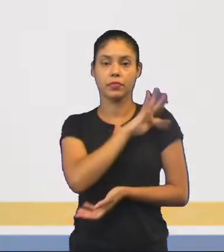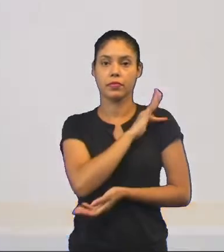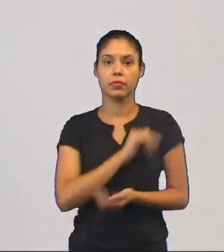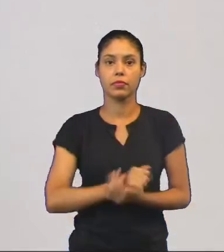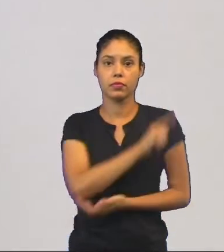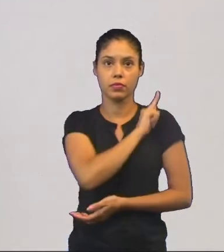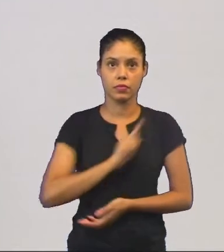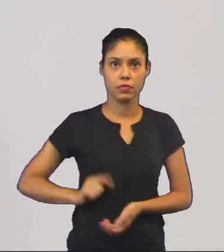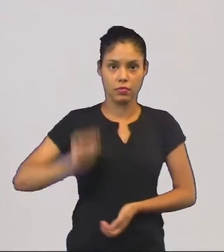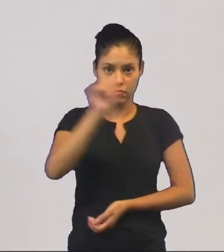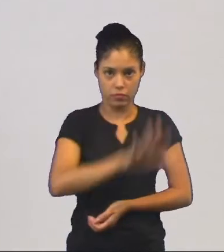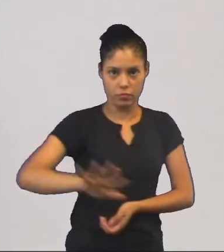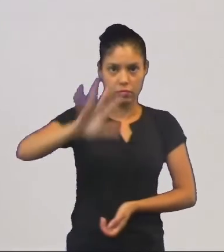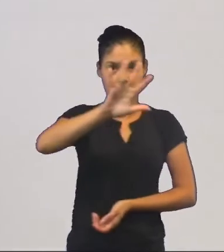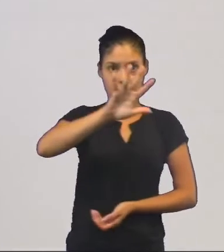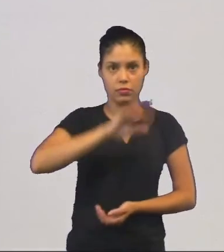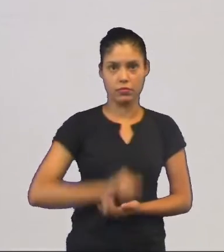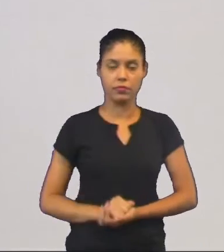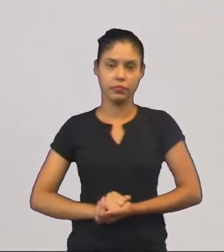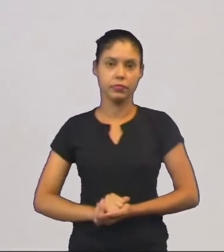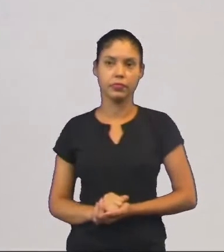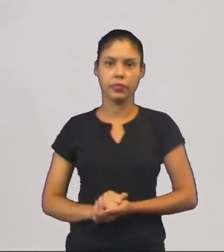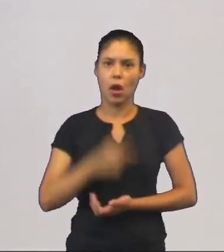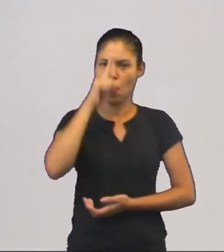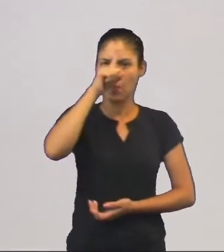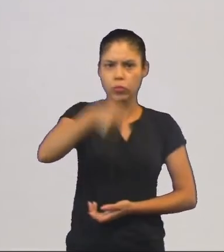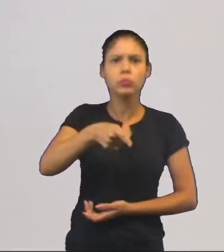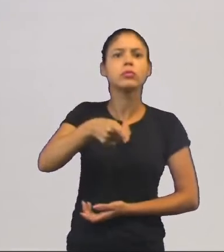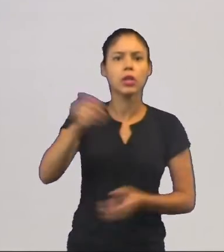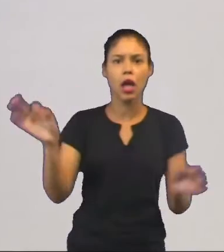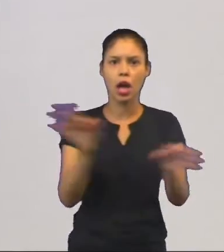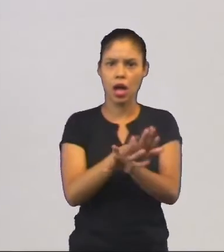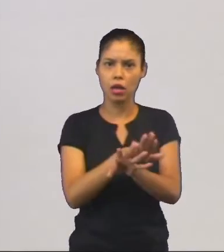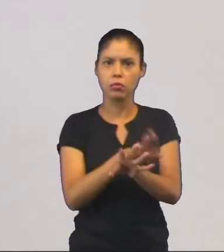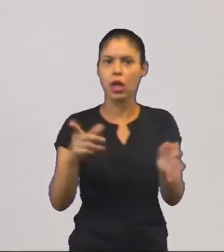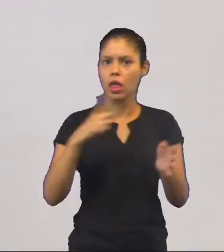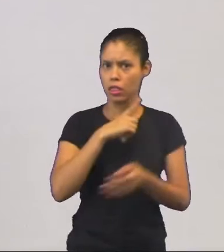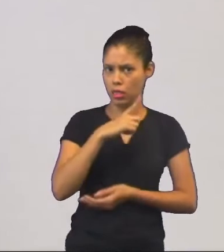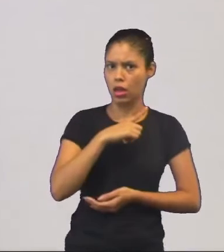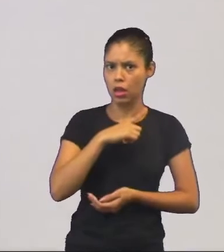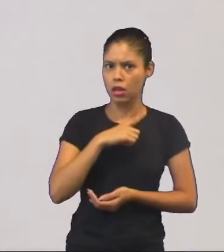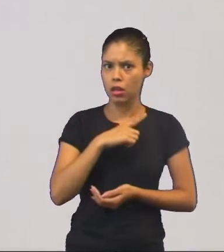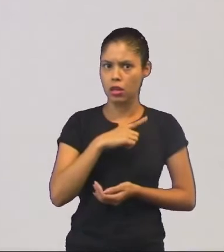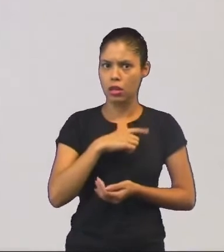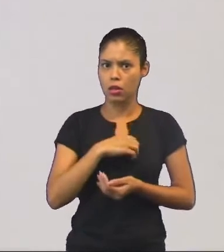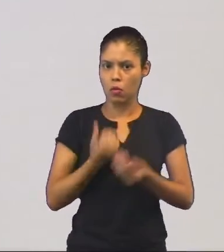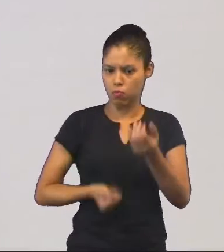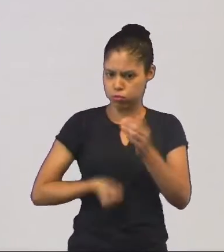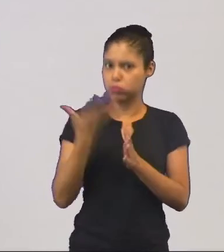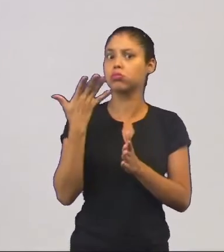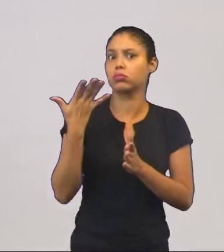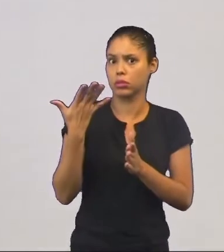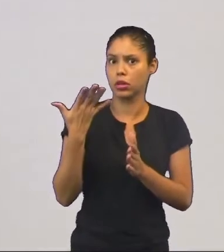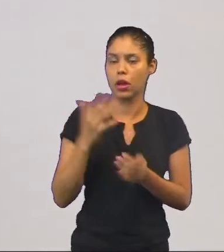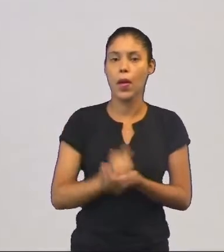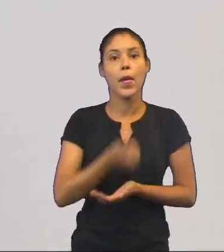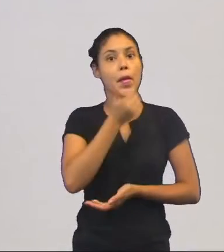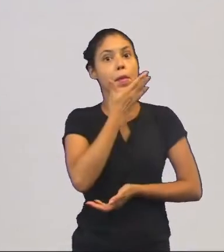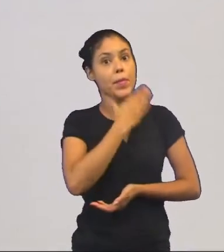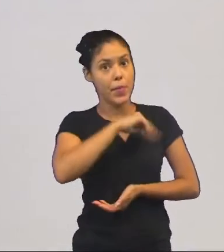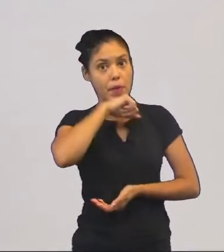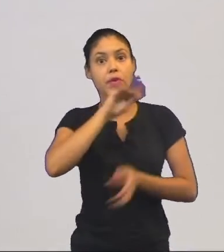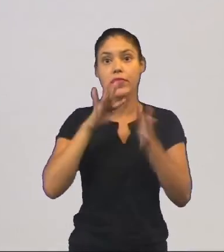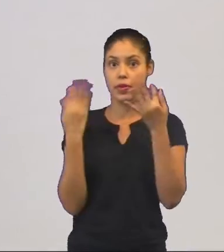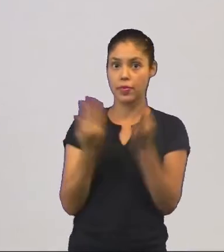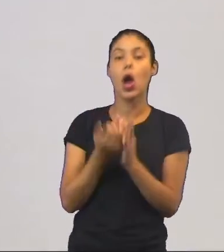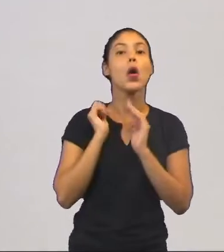acadêmico, governamental. Então, o autoritarismo ele acaba correspondendo justamente a esse excesso. Um pai de